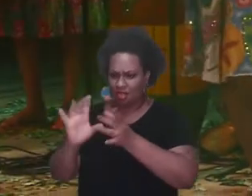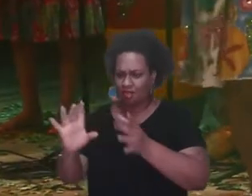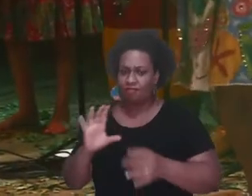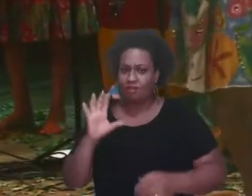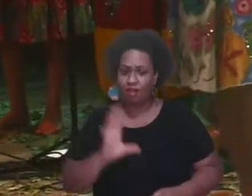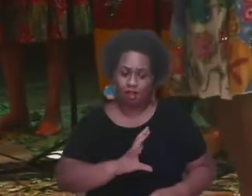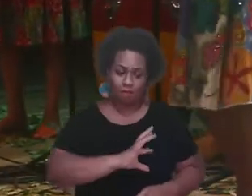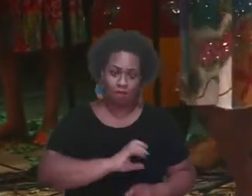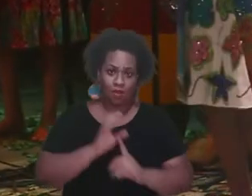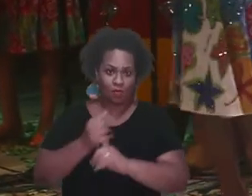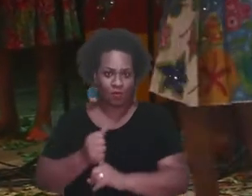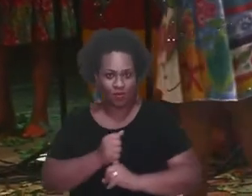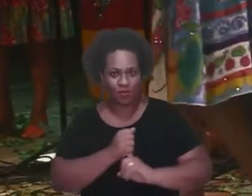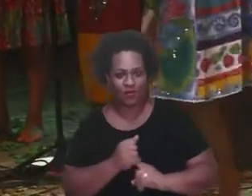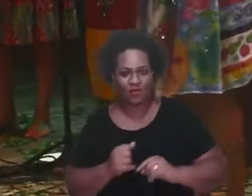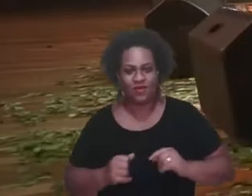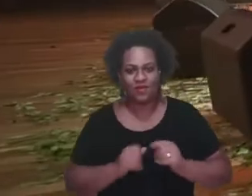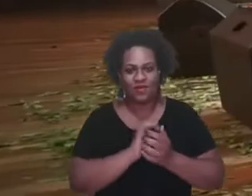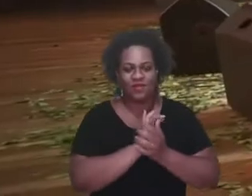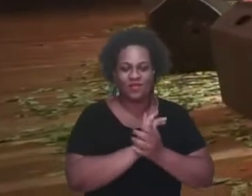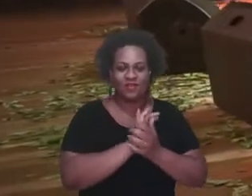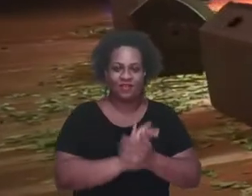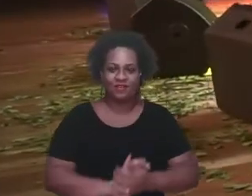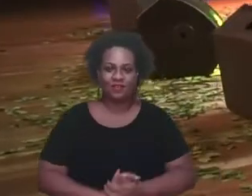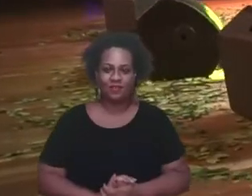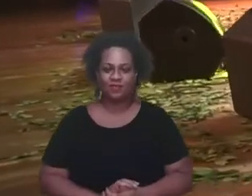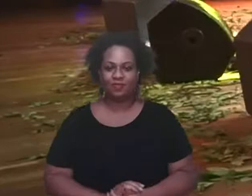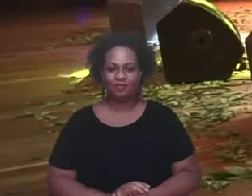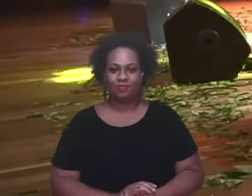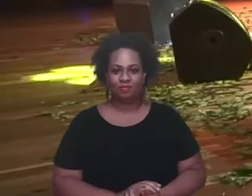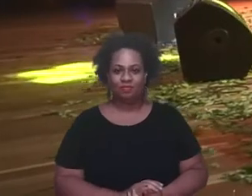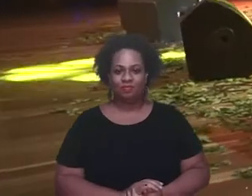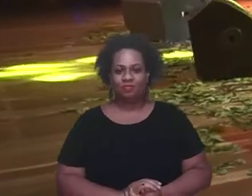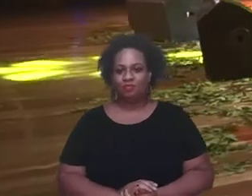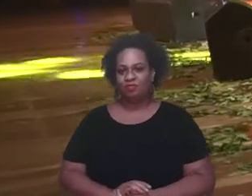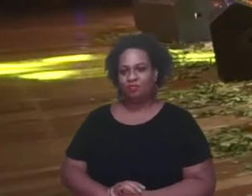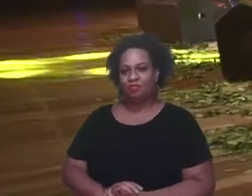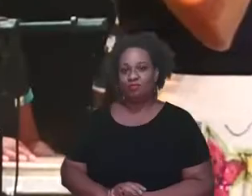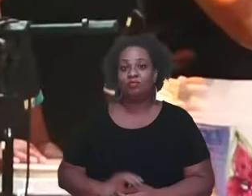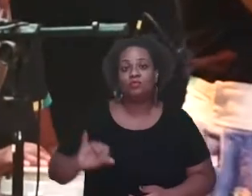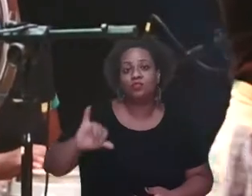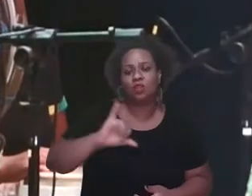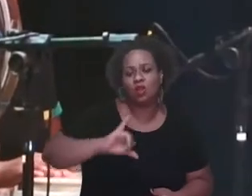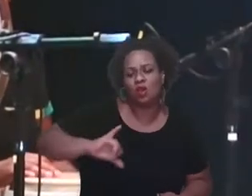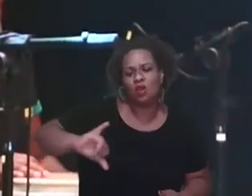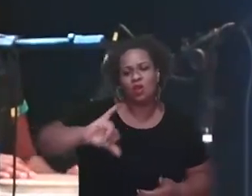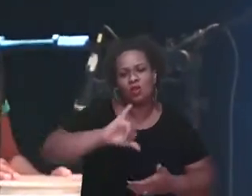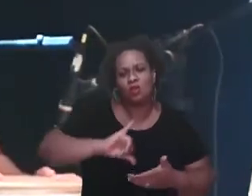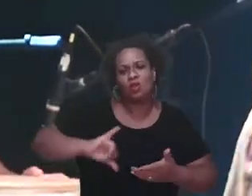entendi de errar meu amor o dipper o ba-vi